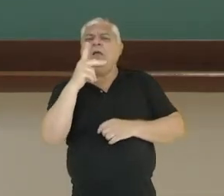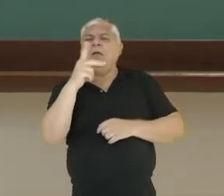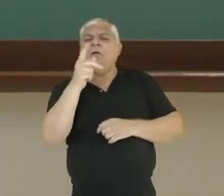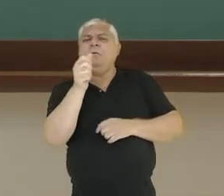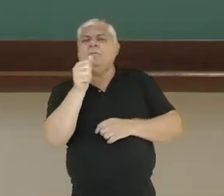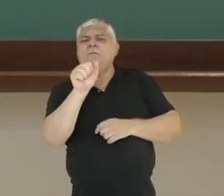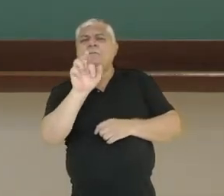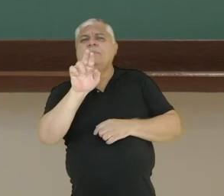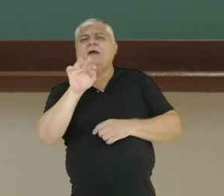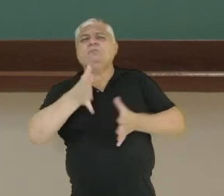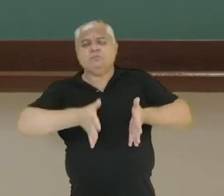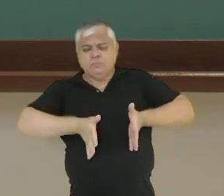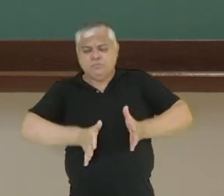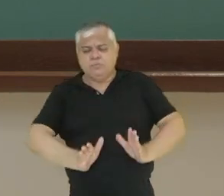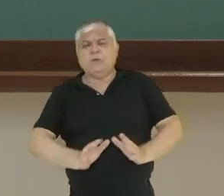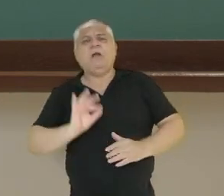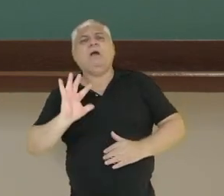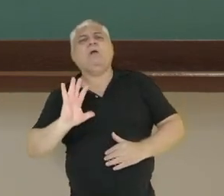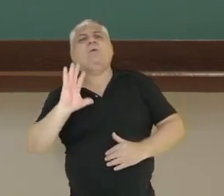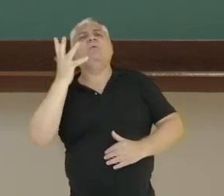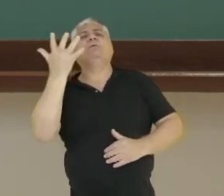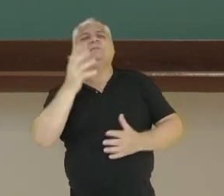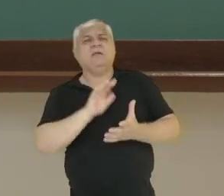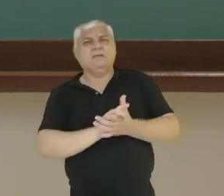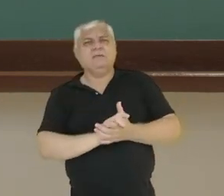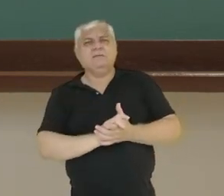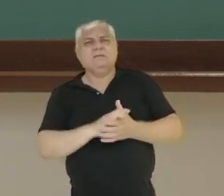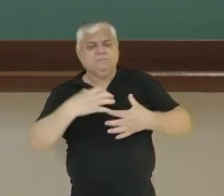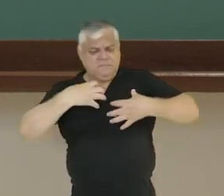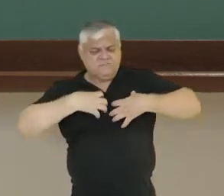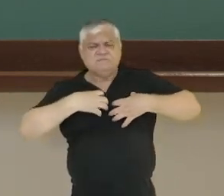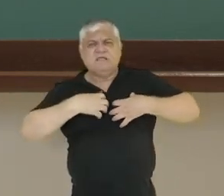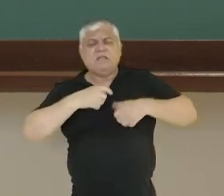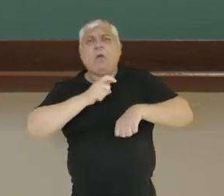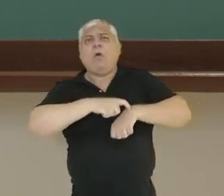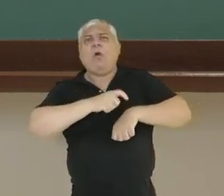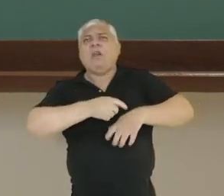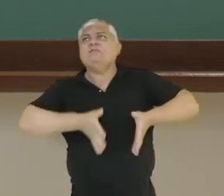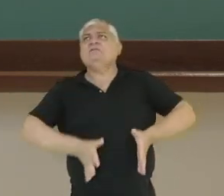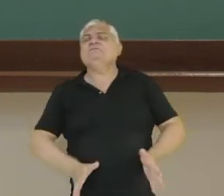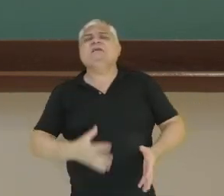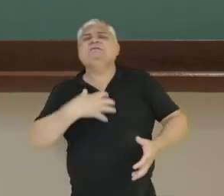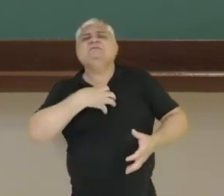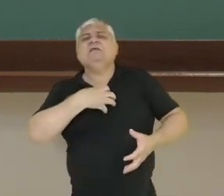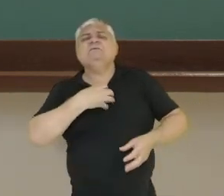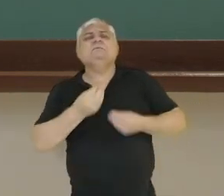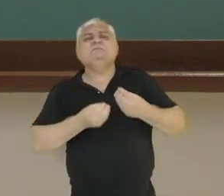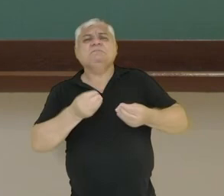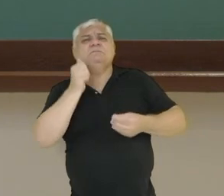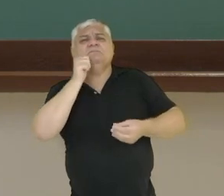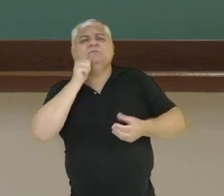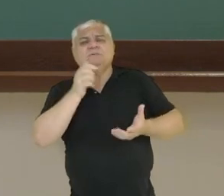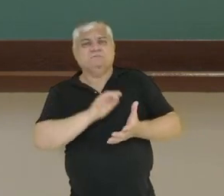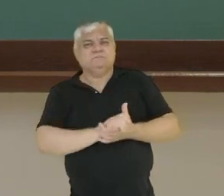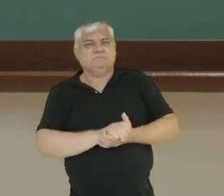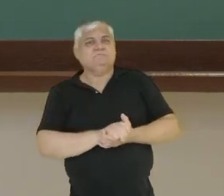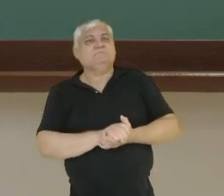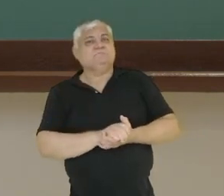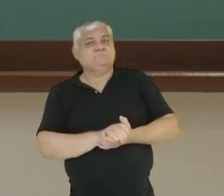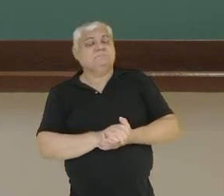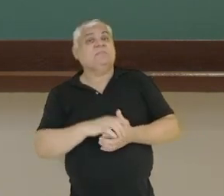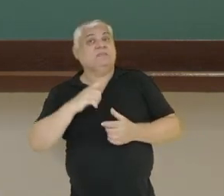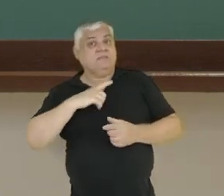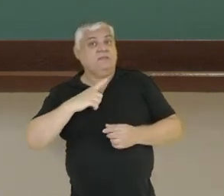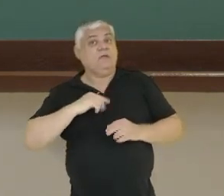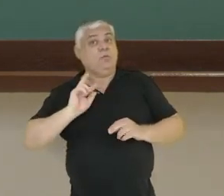que acontece no corpo da mulher chegou a hora do neném nascer? O que vai acontecer? Existe um